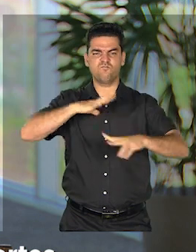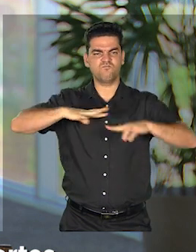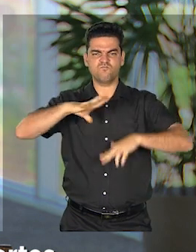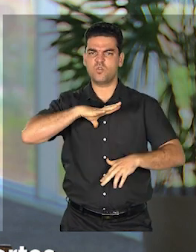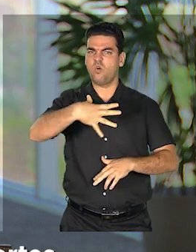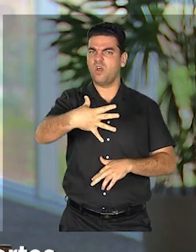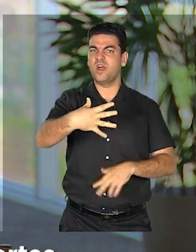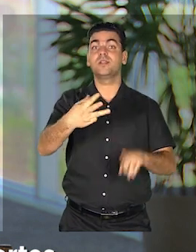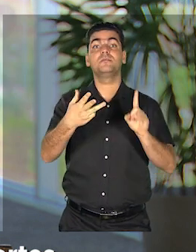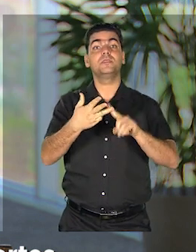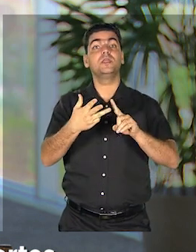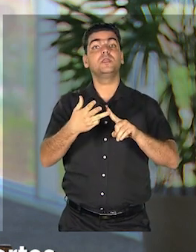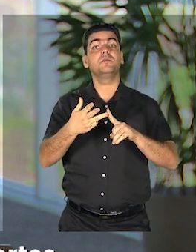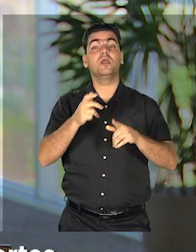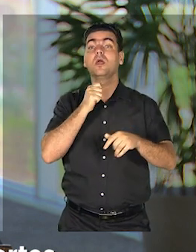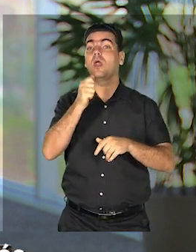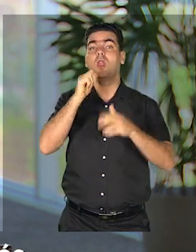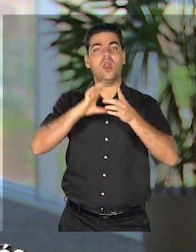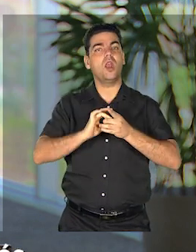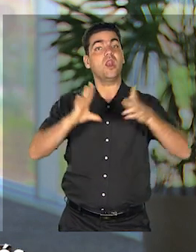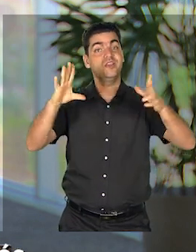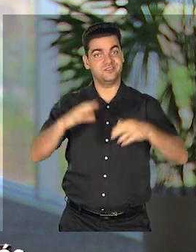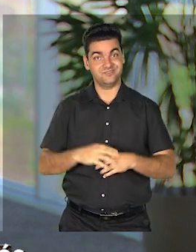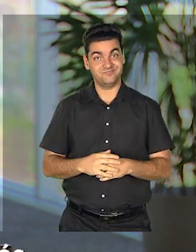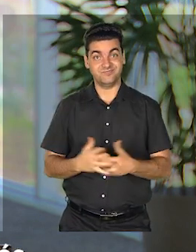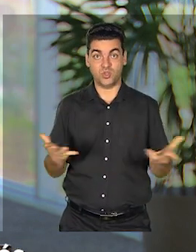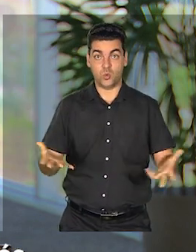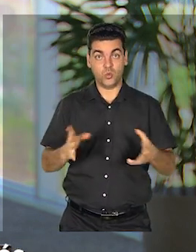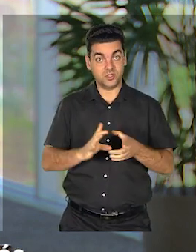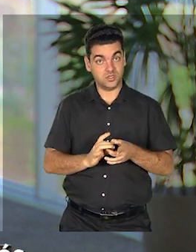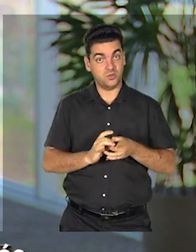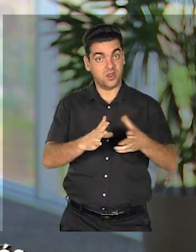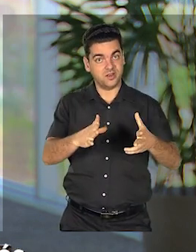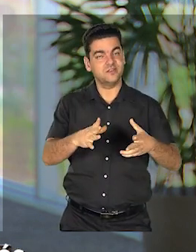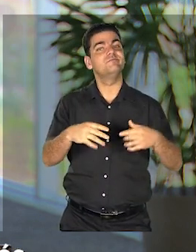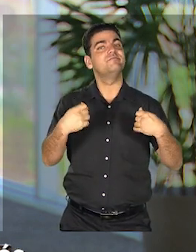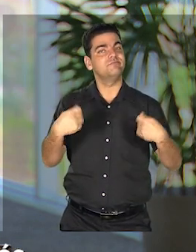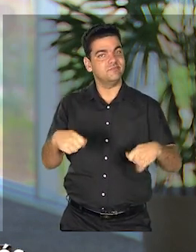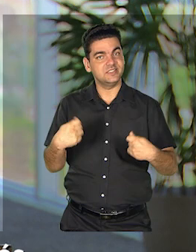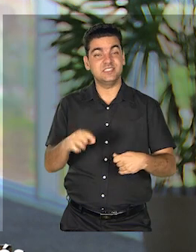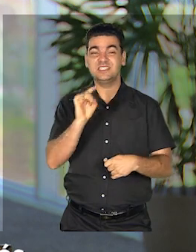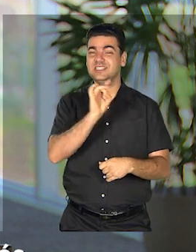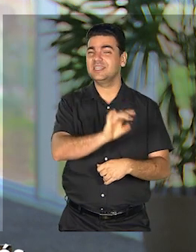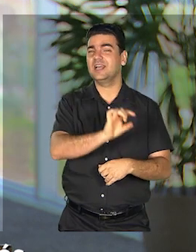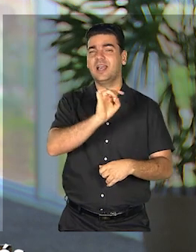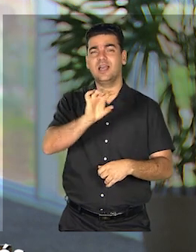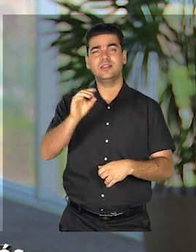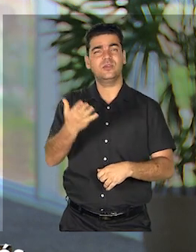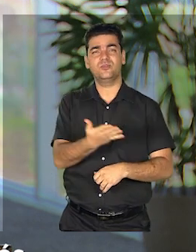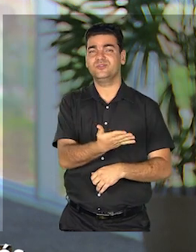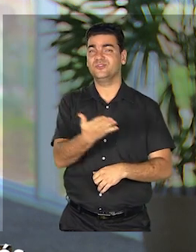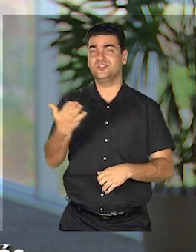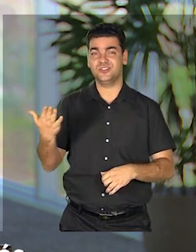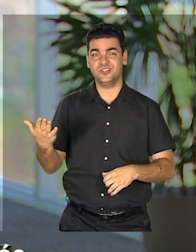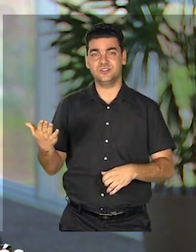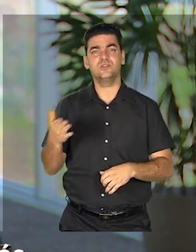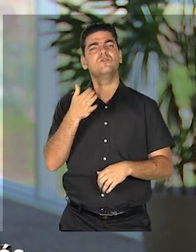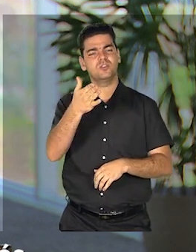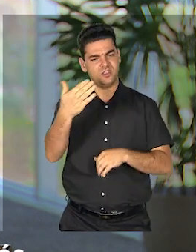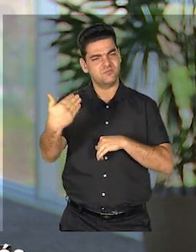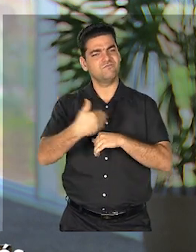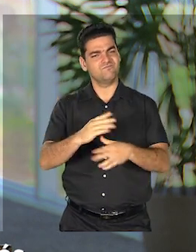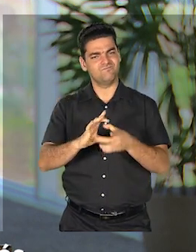civil mobilizada Imprensa Livre a democracia depende de cada um de nós